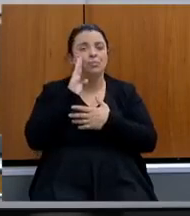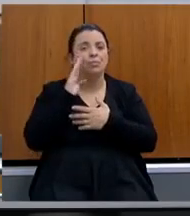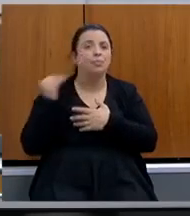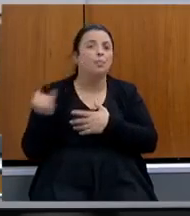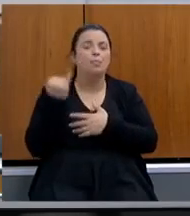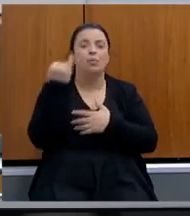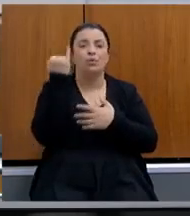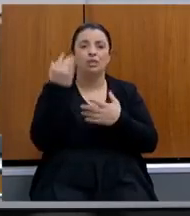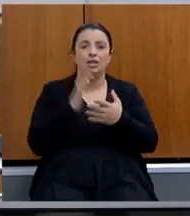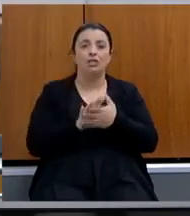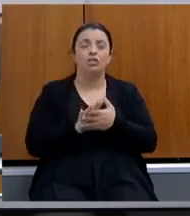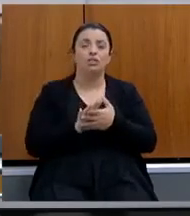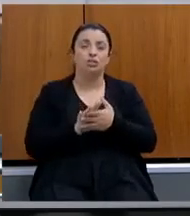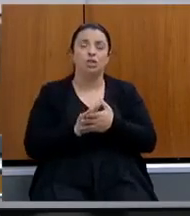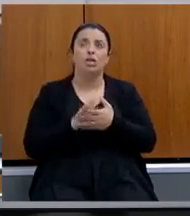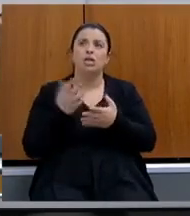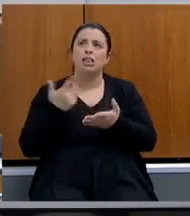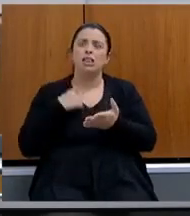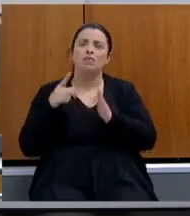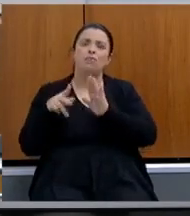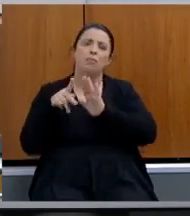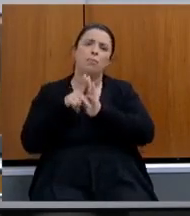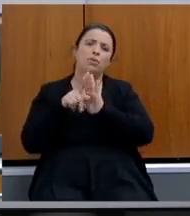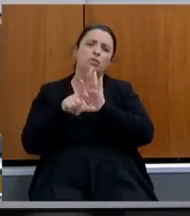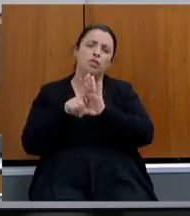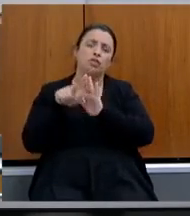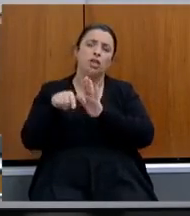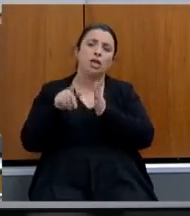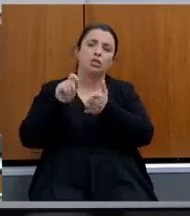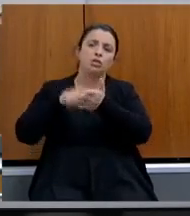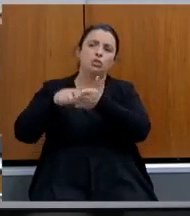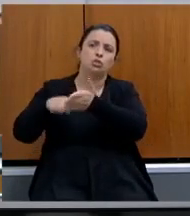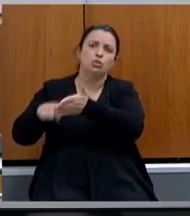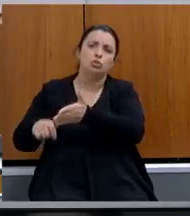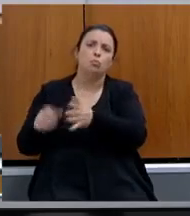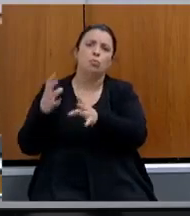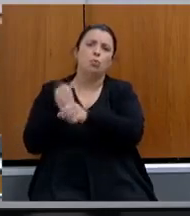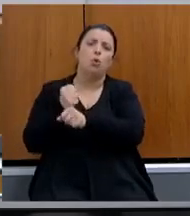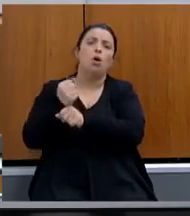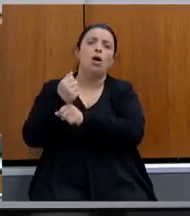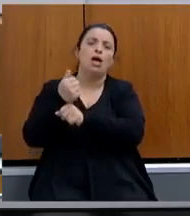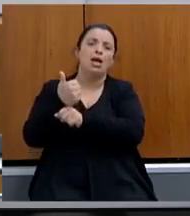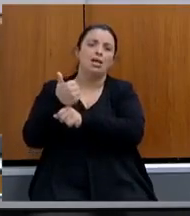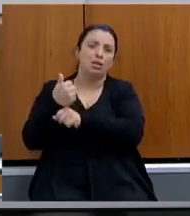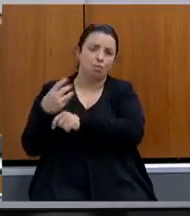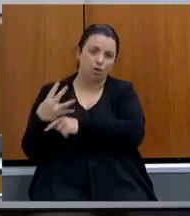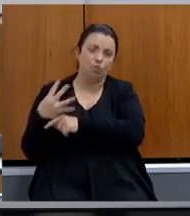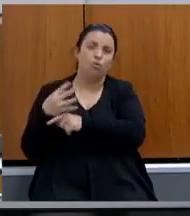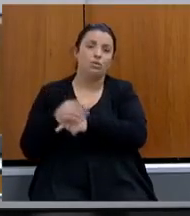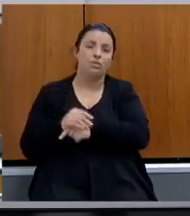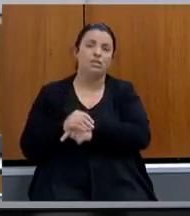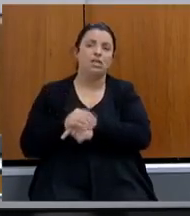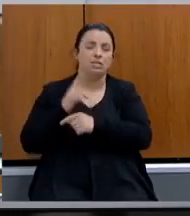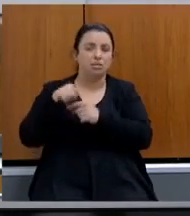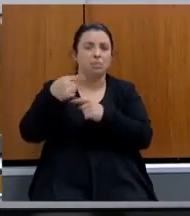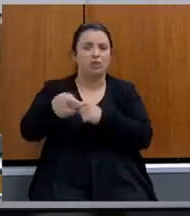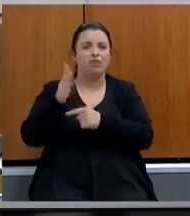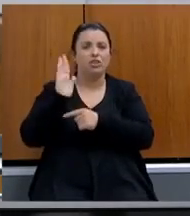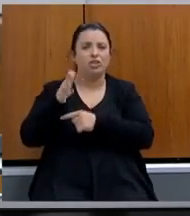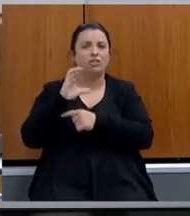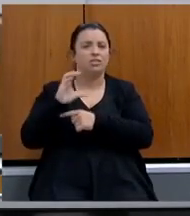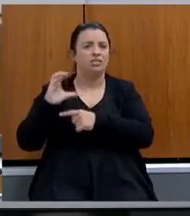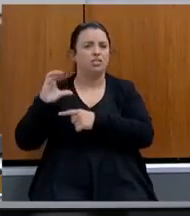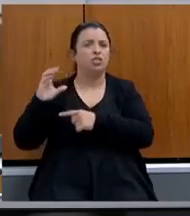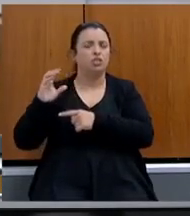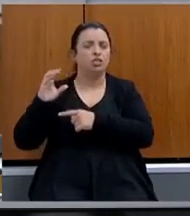projeto contou com mais quatorze assinaturas e deve passar no STJ semana que vem já então esse daí é bom tá caminhando